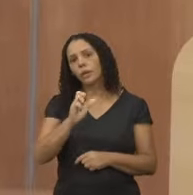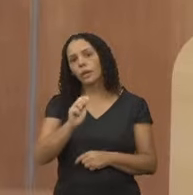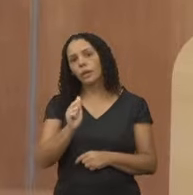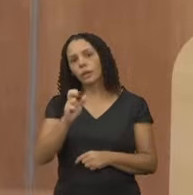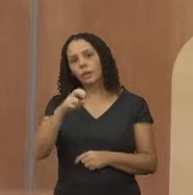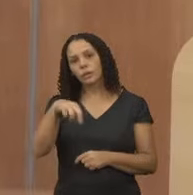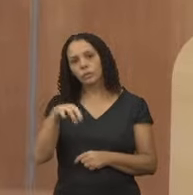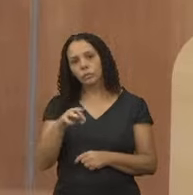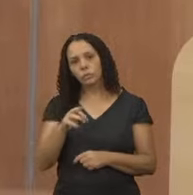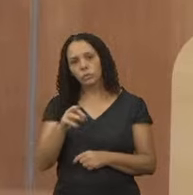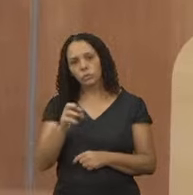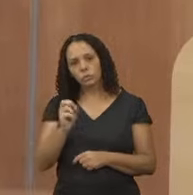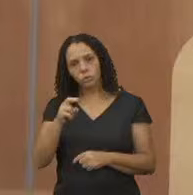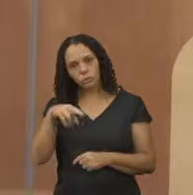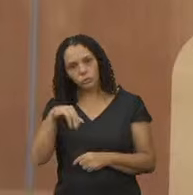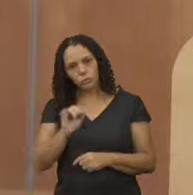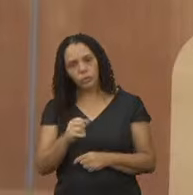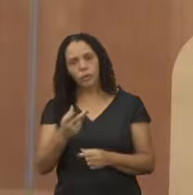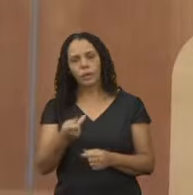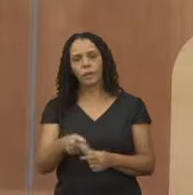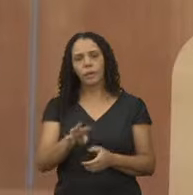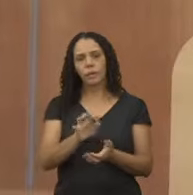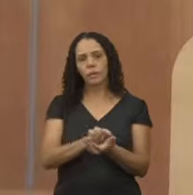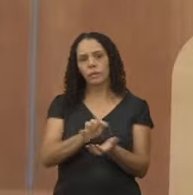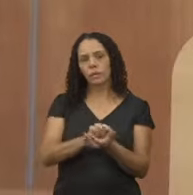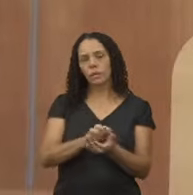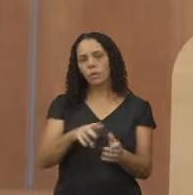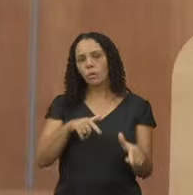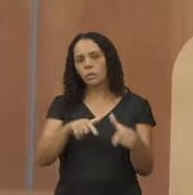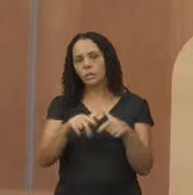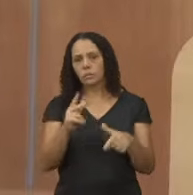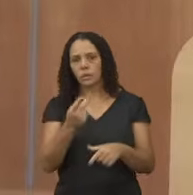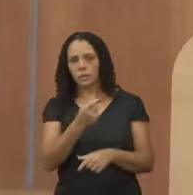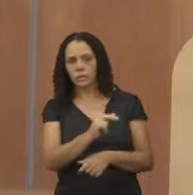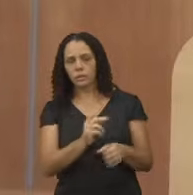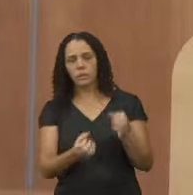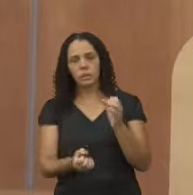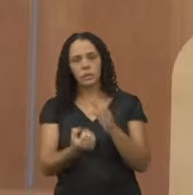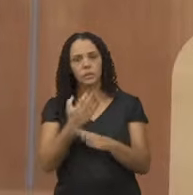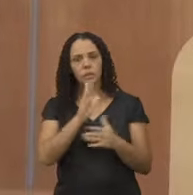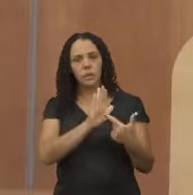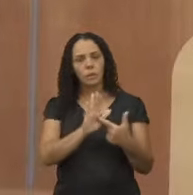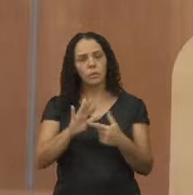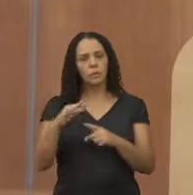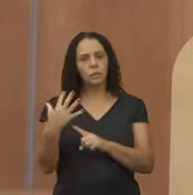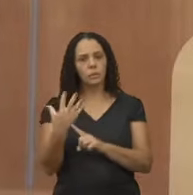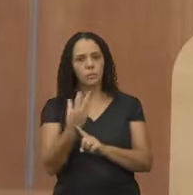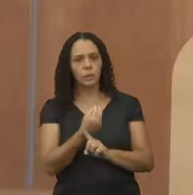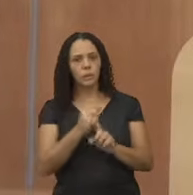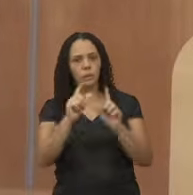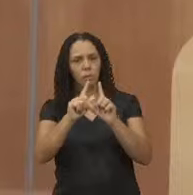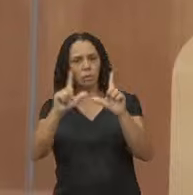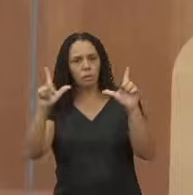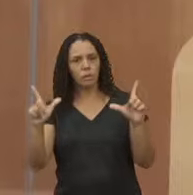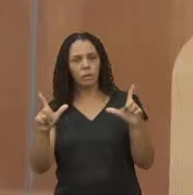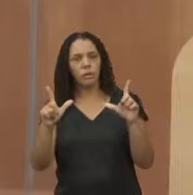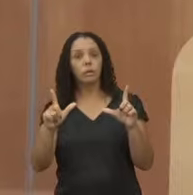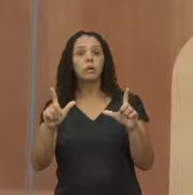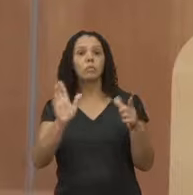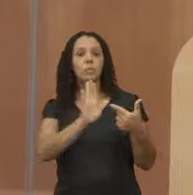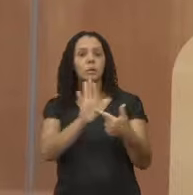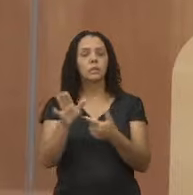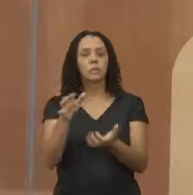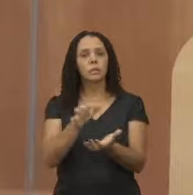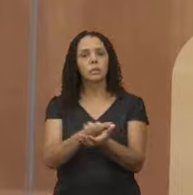nosso município. Os seus trabalhos, criação e apresentação das obras de arte em tela, Paisagem de Jacareí